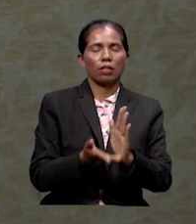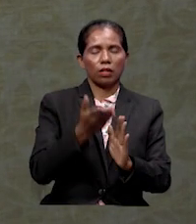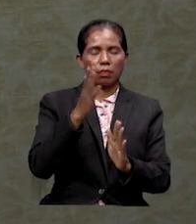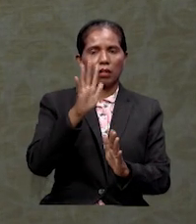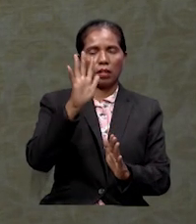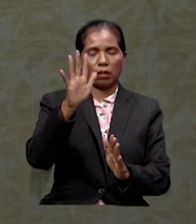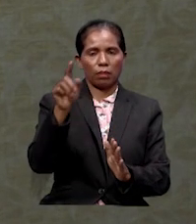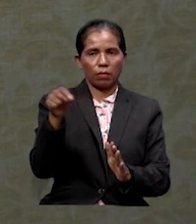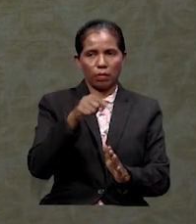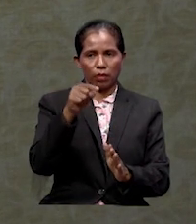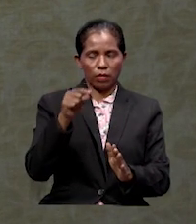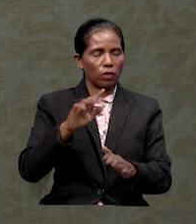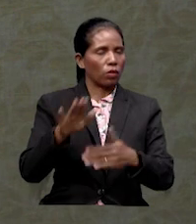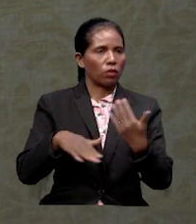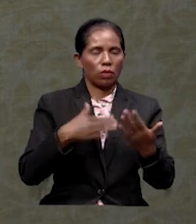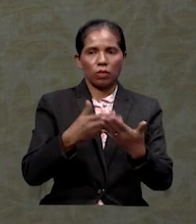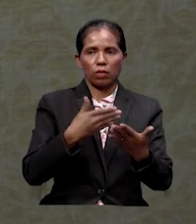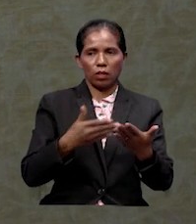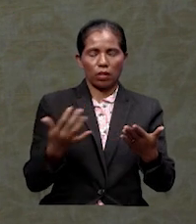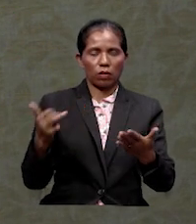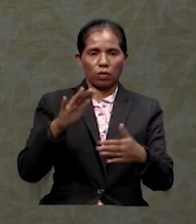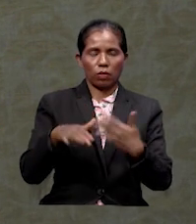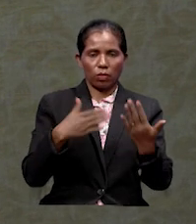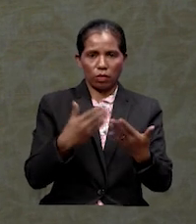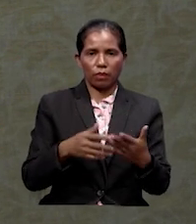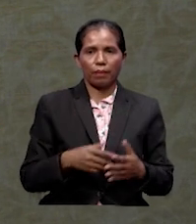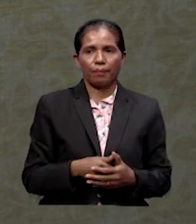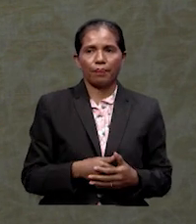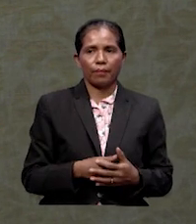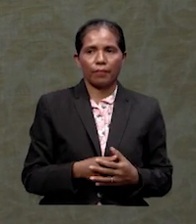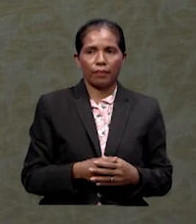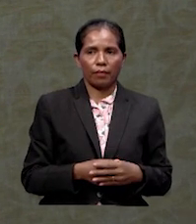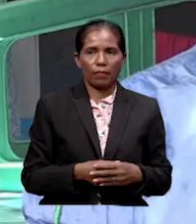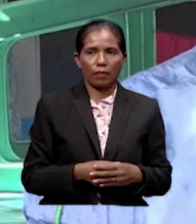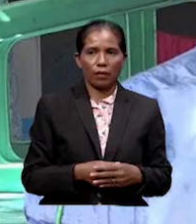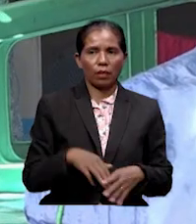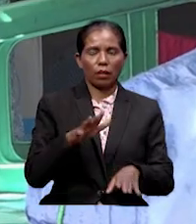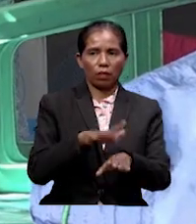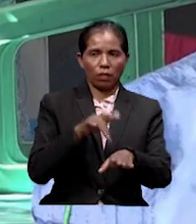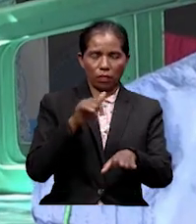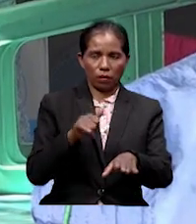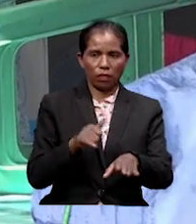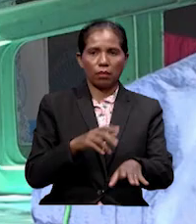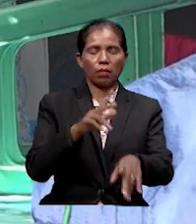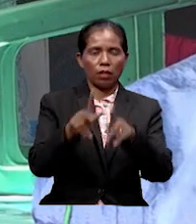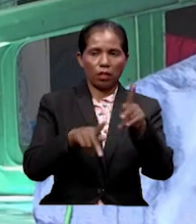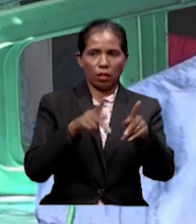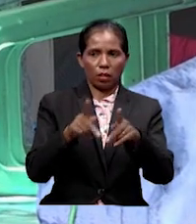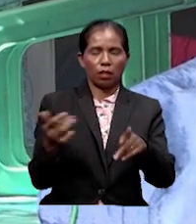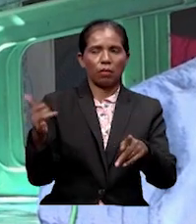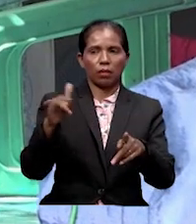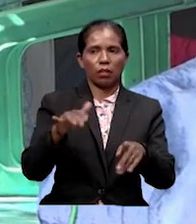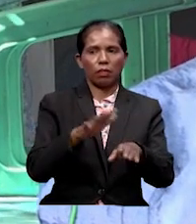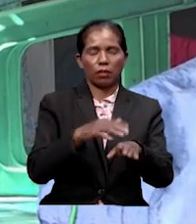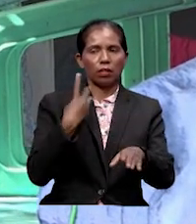all item todo questão ida né maka afeta mos ba iha produto silicelo kan